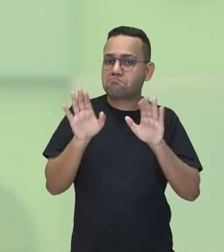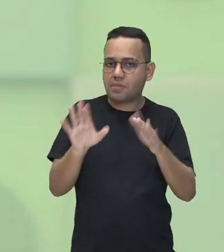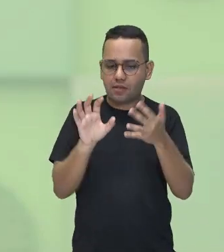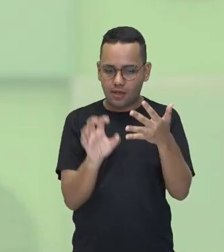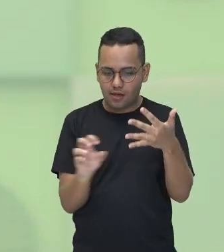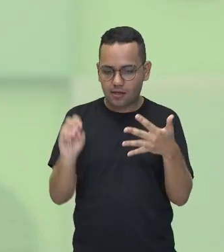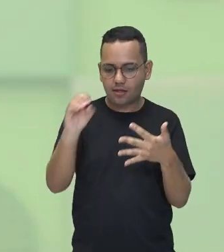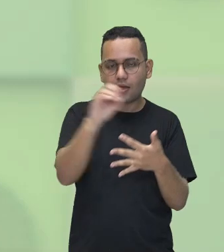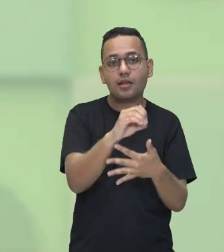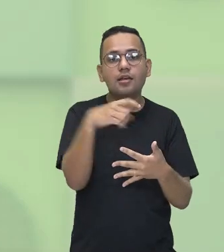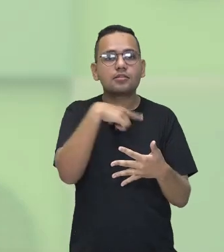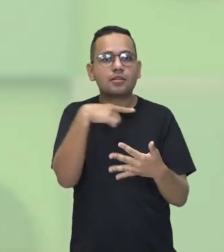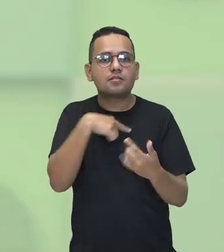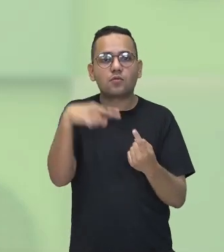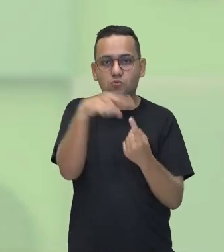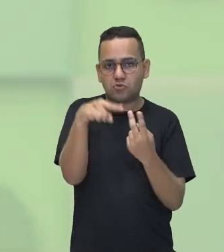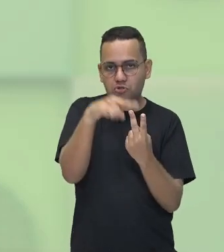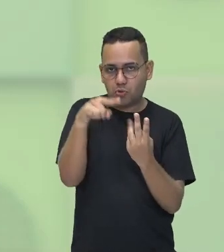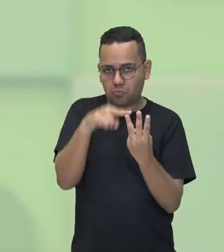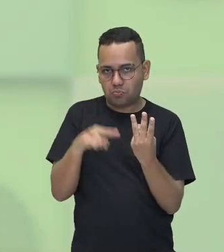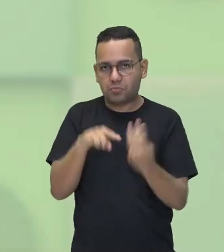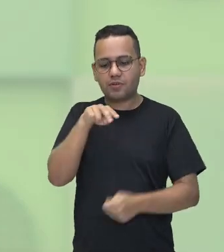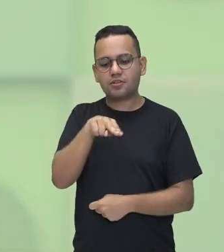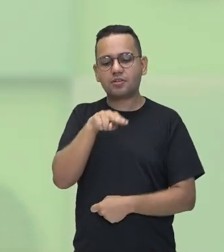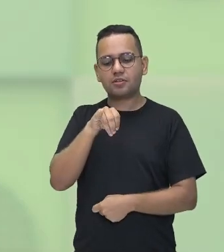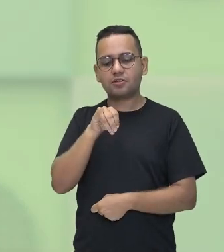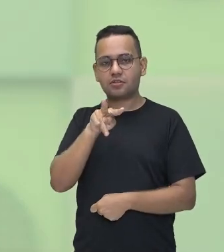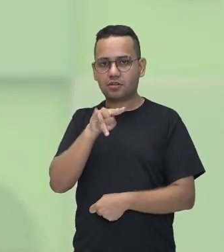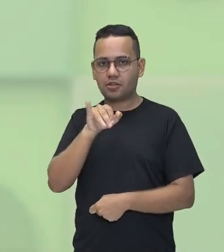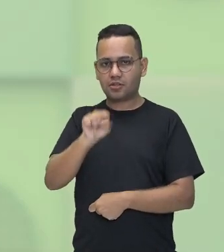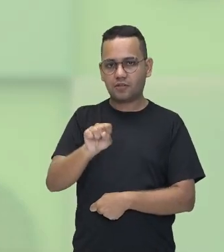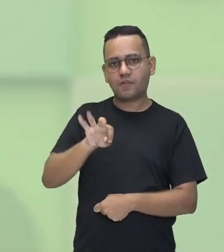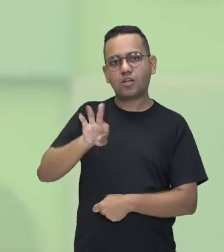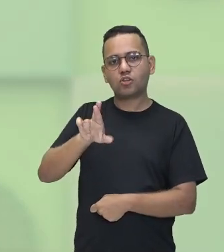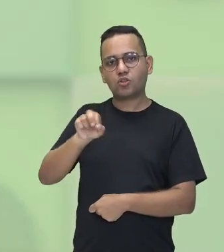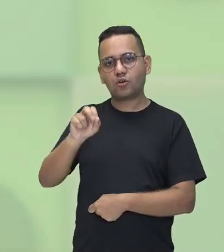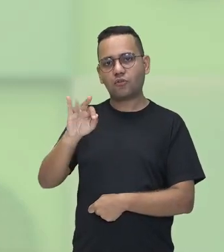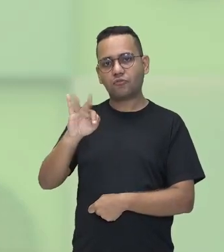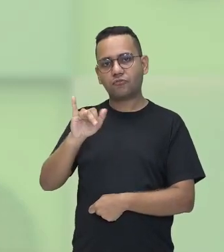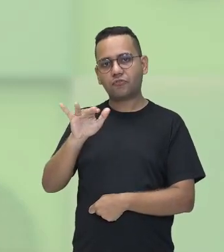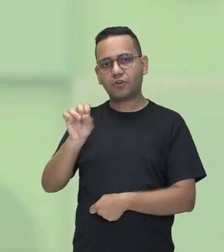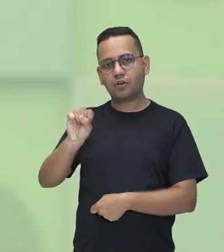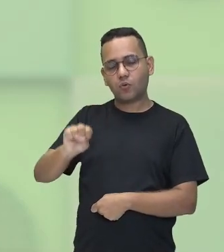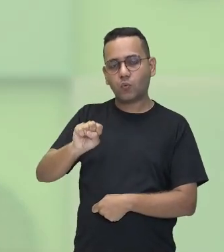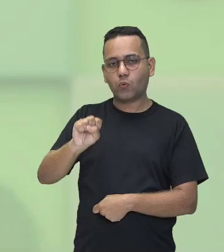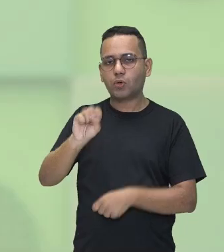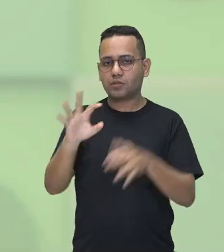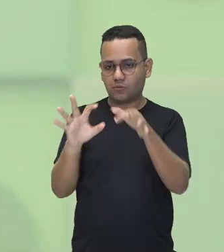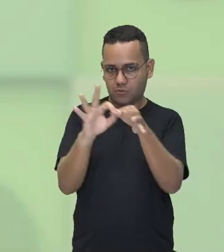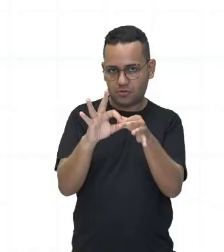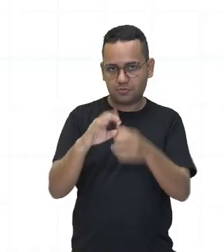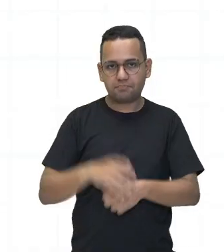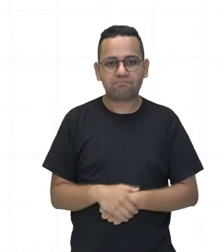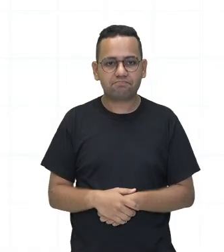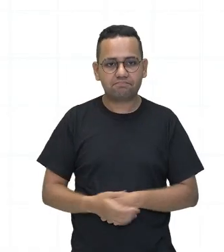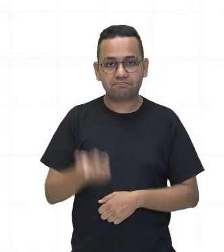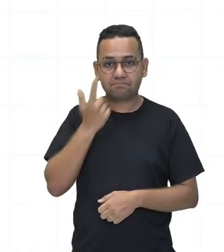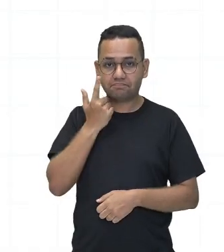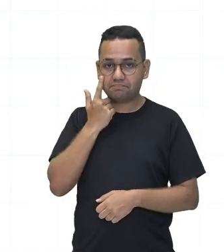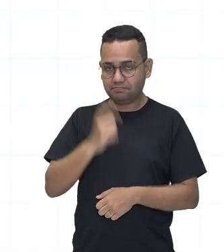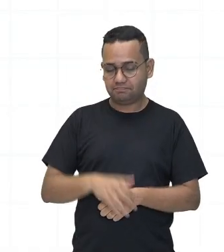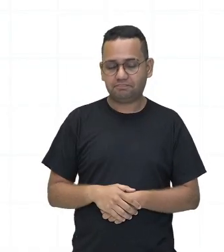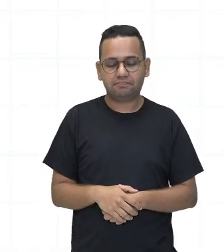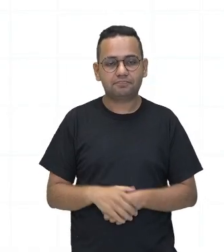por níveis tróficos. Então vamos relembrar aí os níveis tróficos que formam a cadeia alimentar. Então a